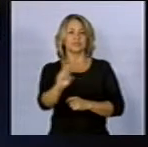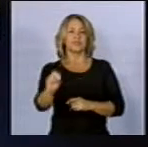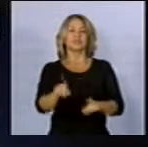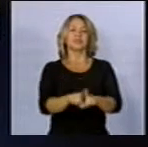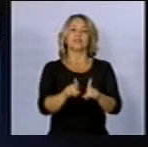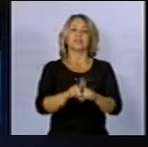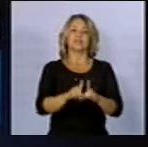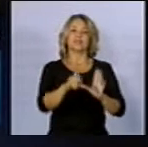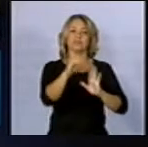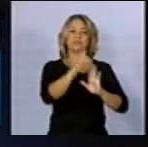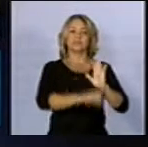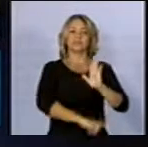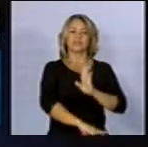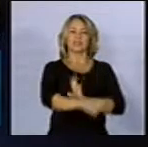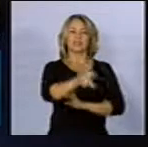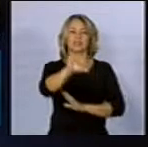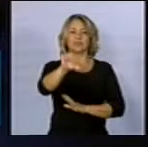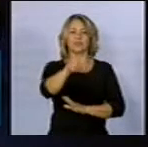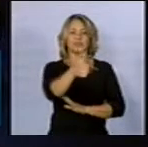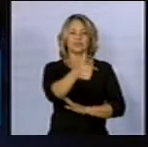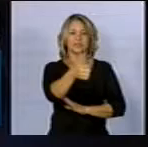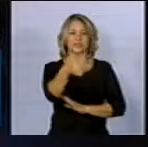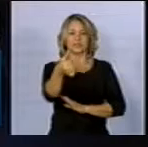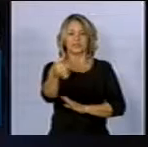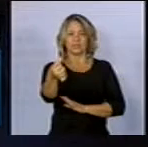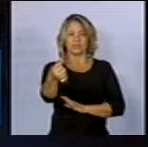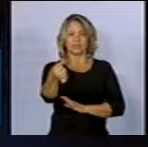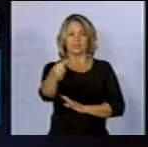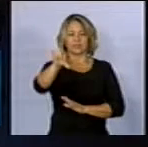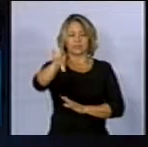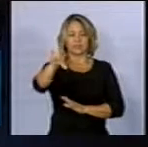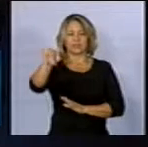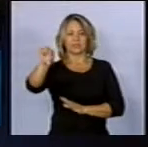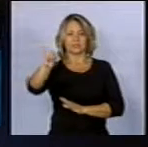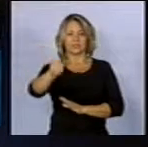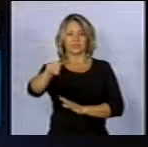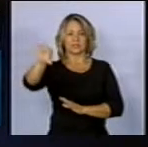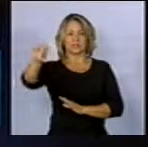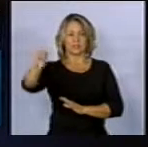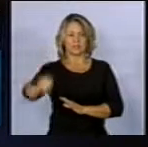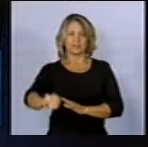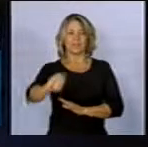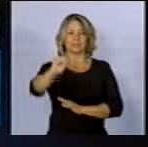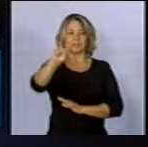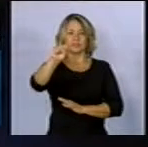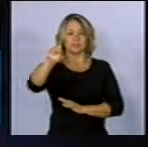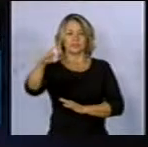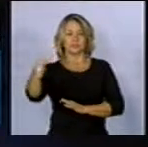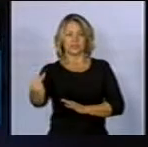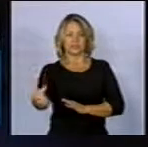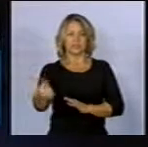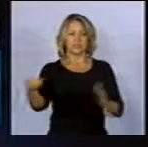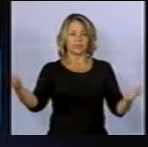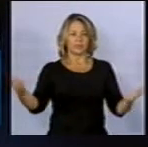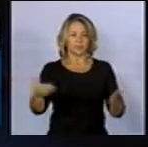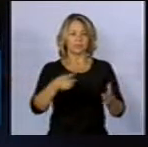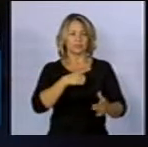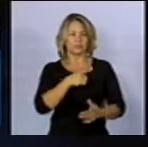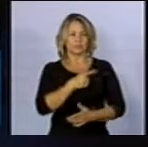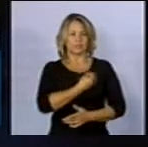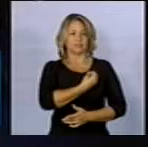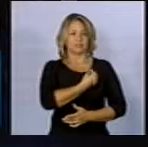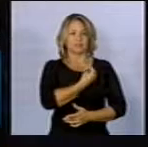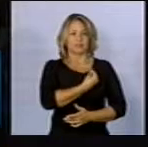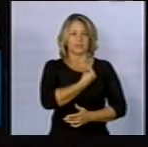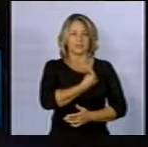92 790 de 86 estamos hoje compostos